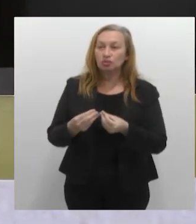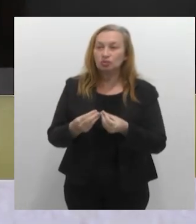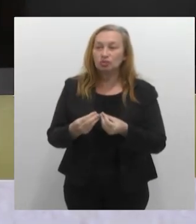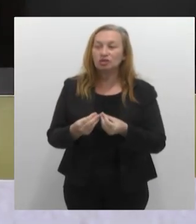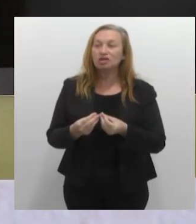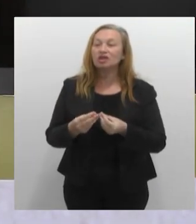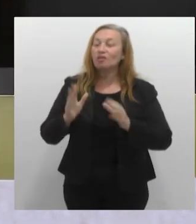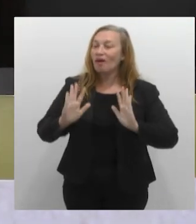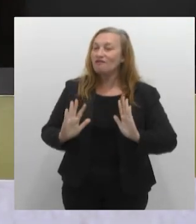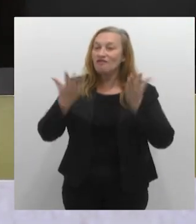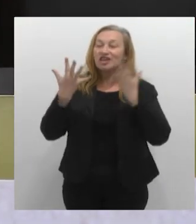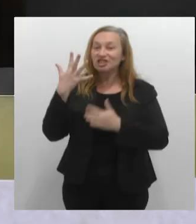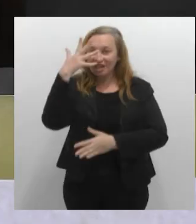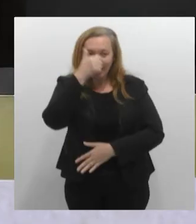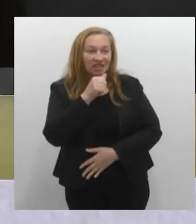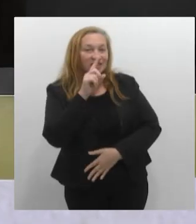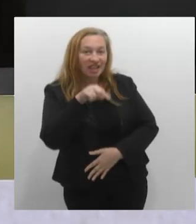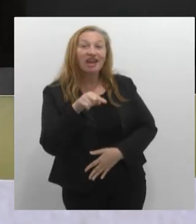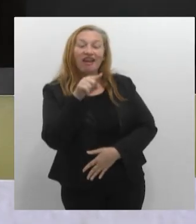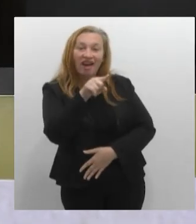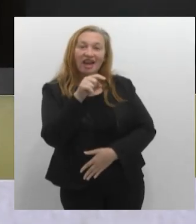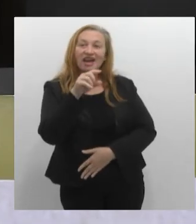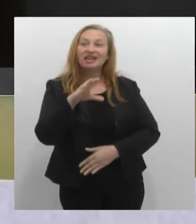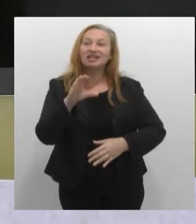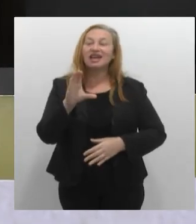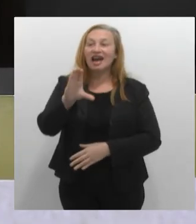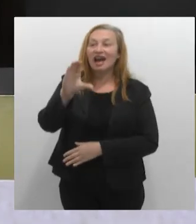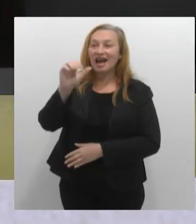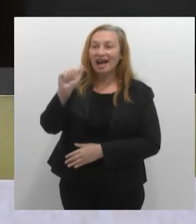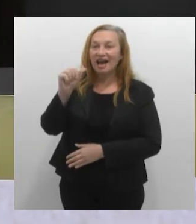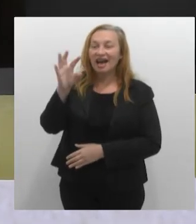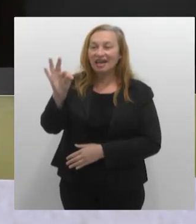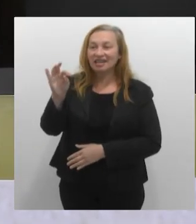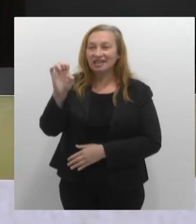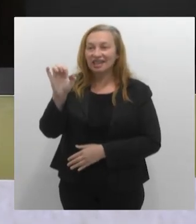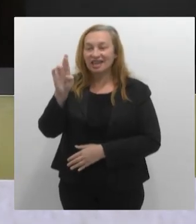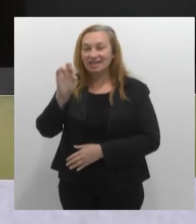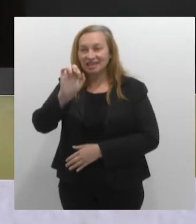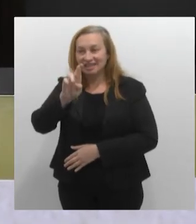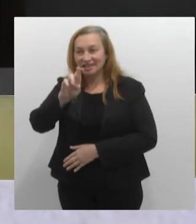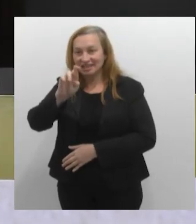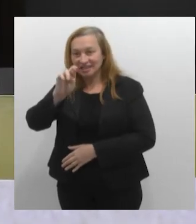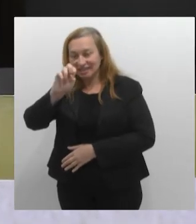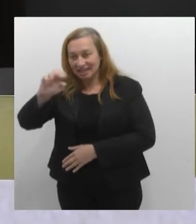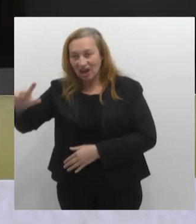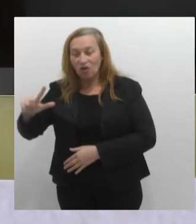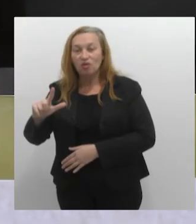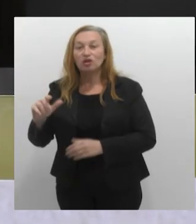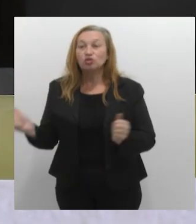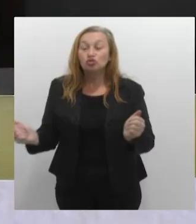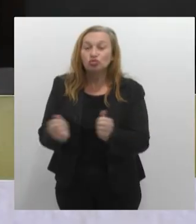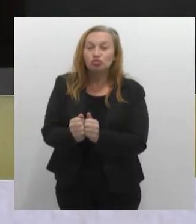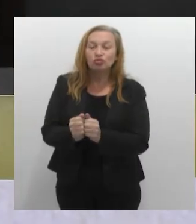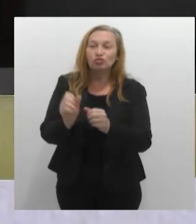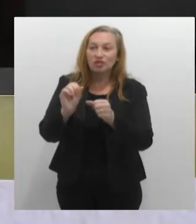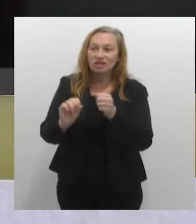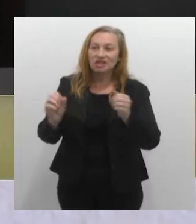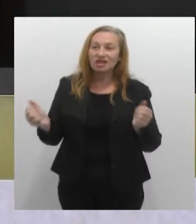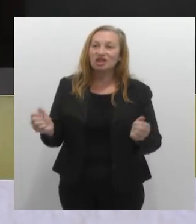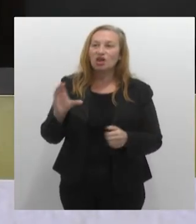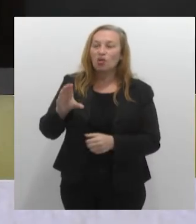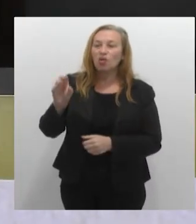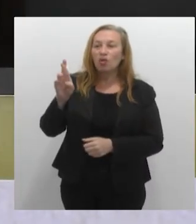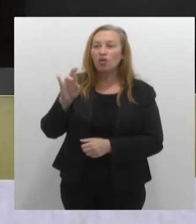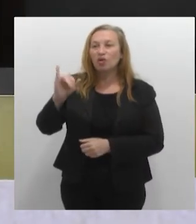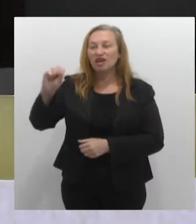foi uma festa linda lá na catedral, que fizemos juntos, foi uma alegria estar ali com os coroinhas, 5 a